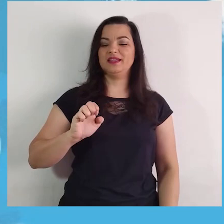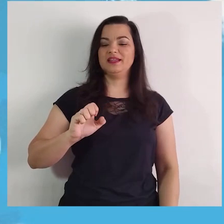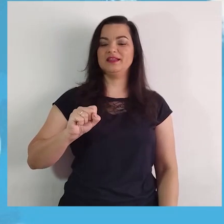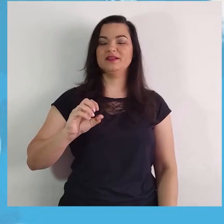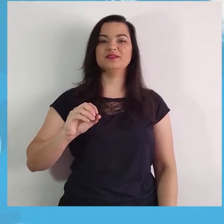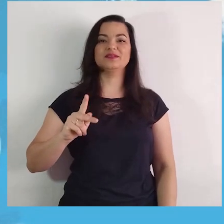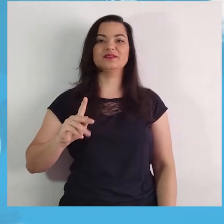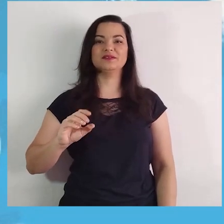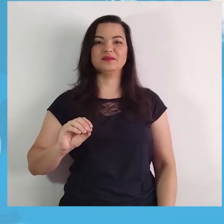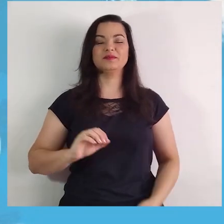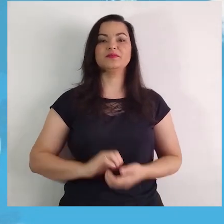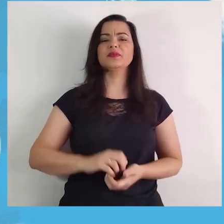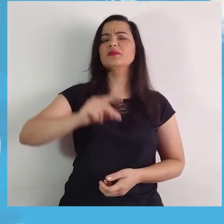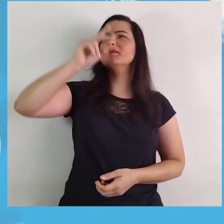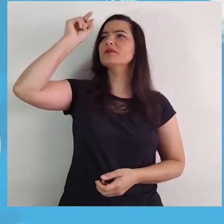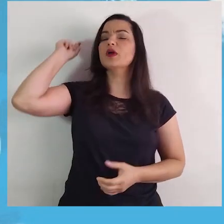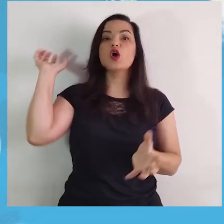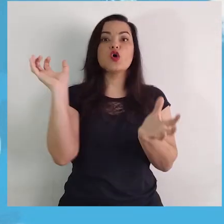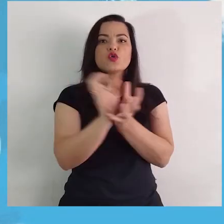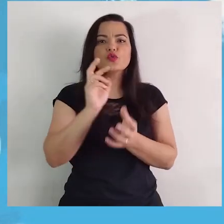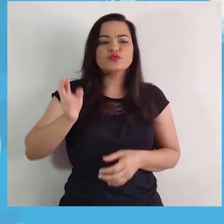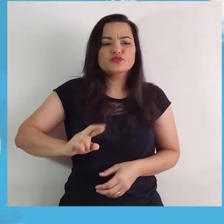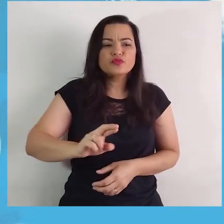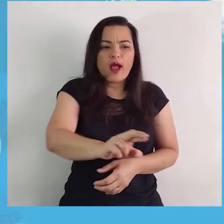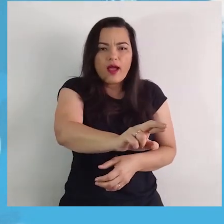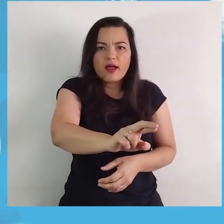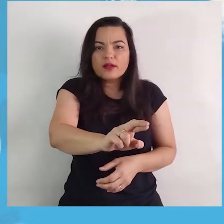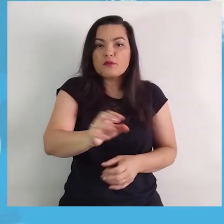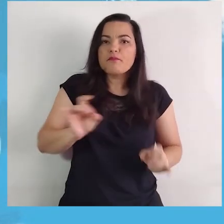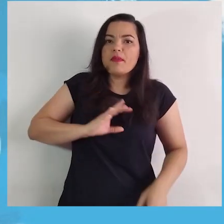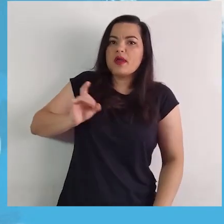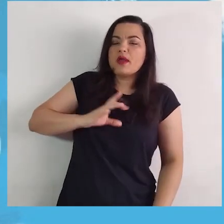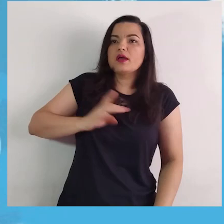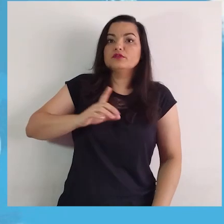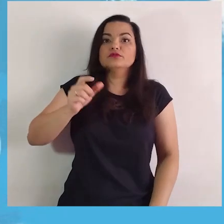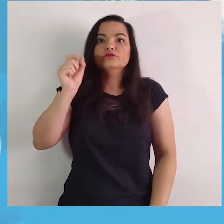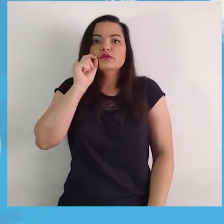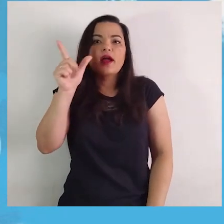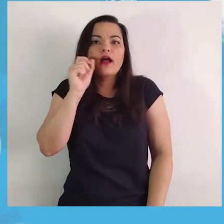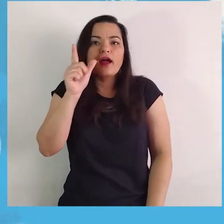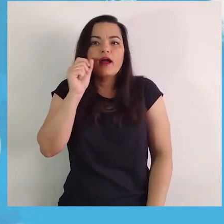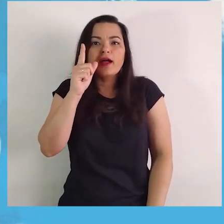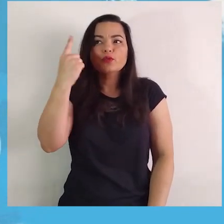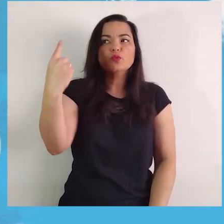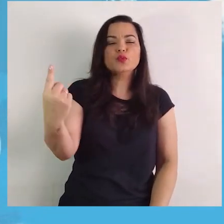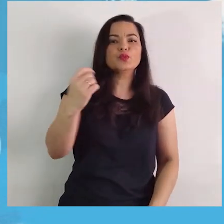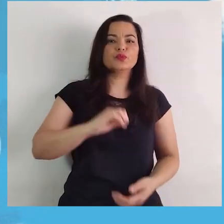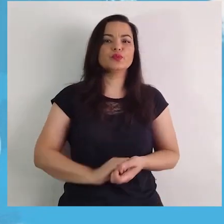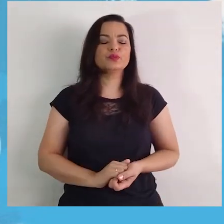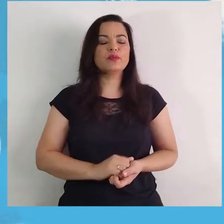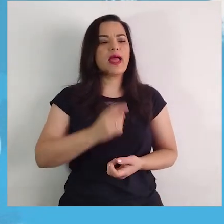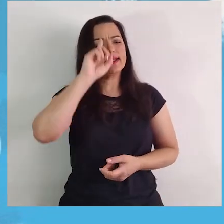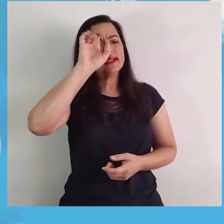Era uma vez uma colônia de ratos que viviam com medo de um gato. Resolveram planejar uma